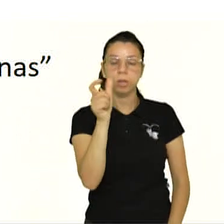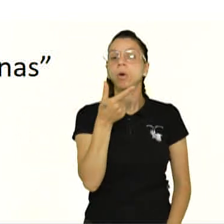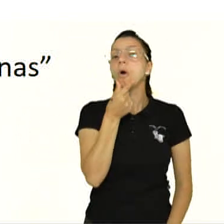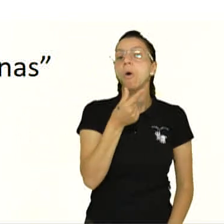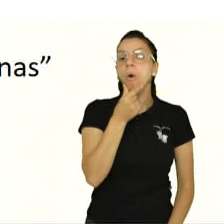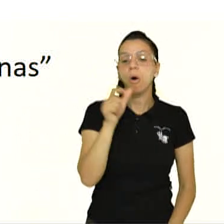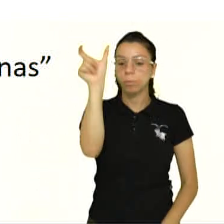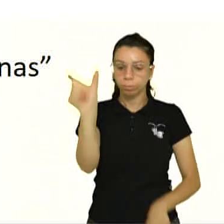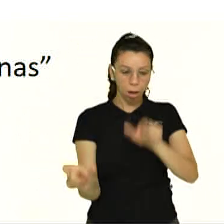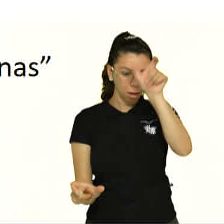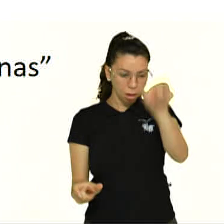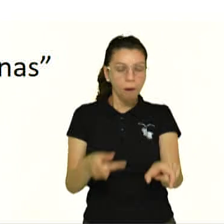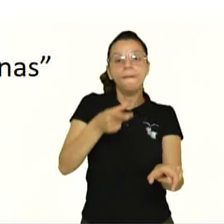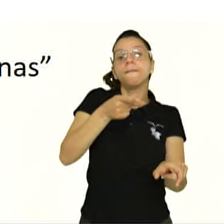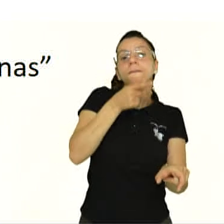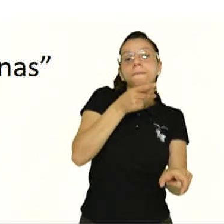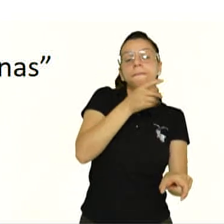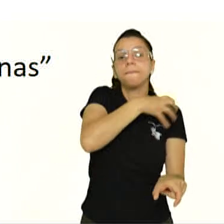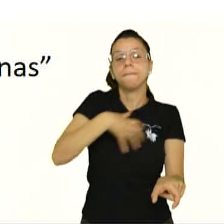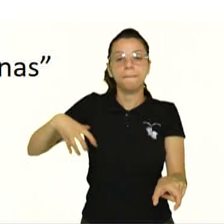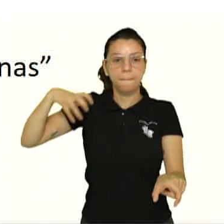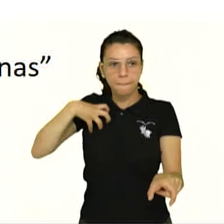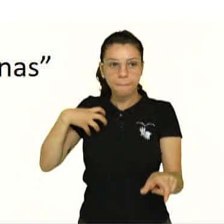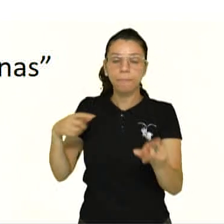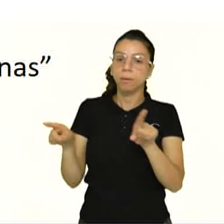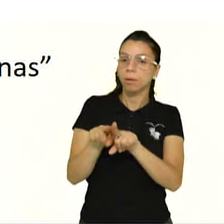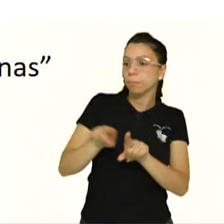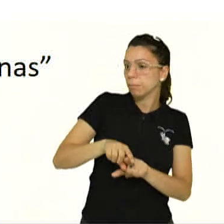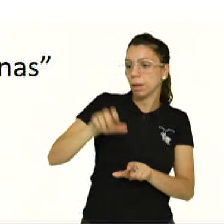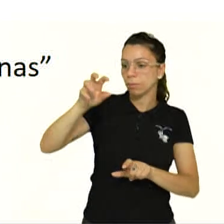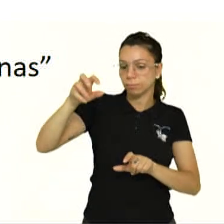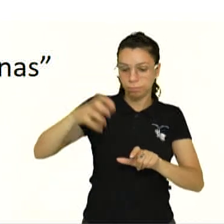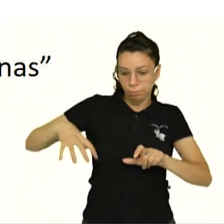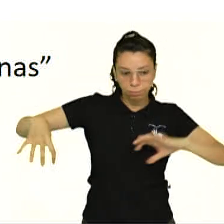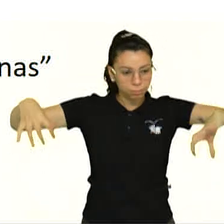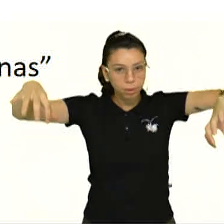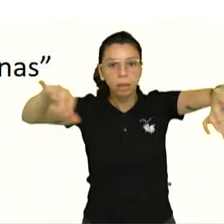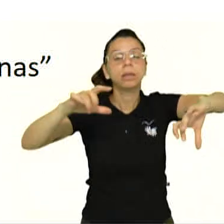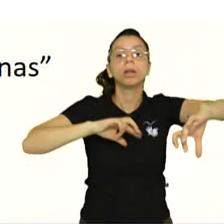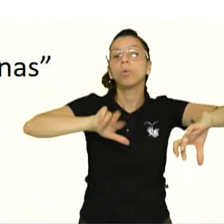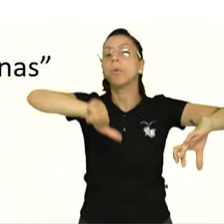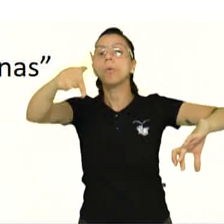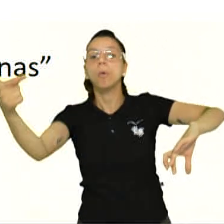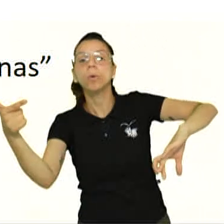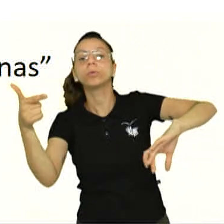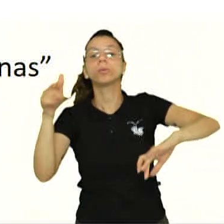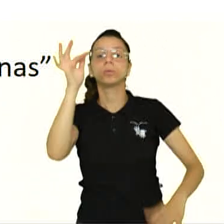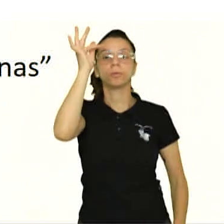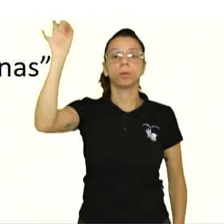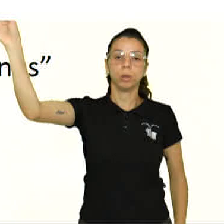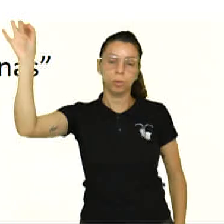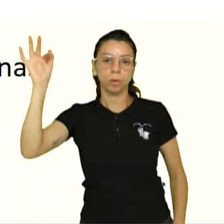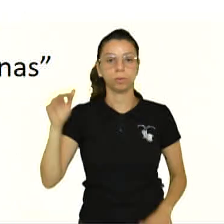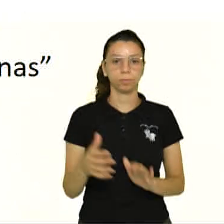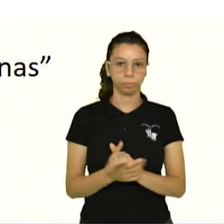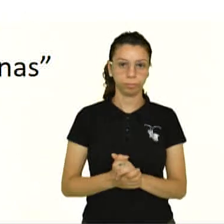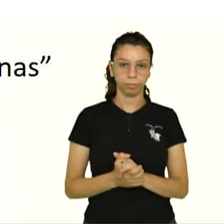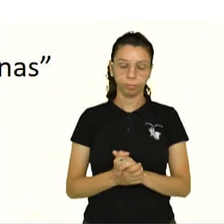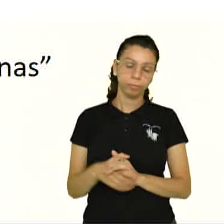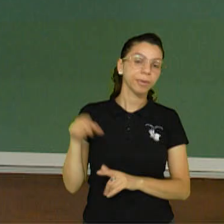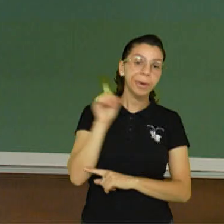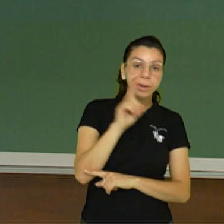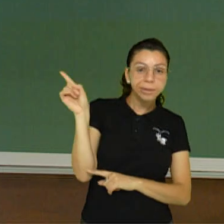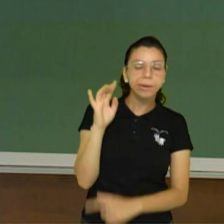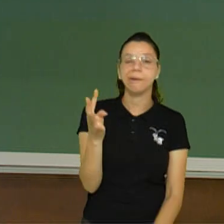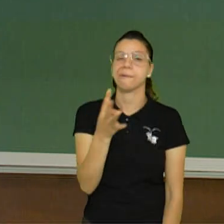outros filósofos lá da filosofia grega clássica. Esta foto ela é muito conhecida, né? Sempre quando a gente vai falar de